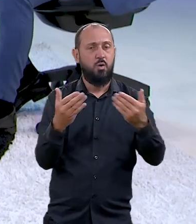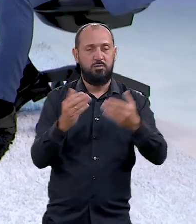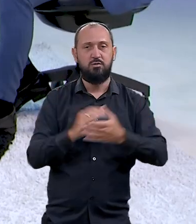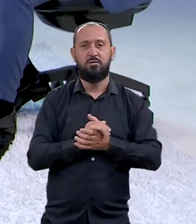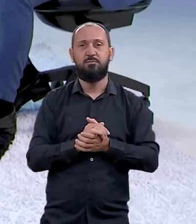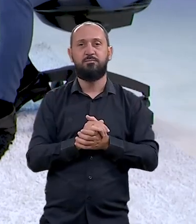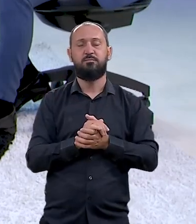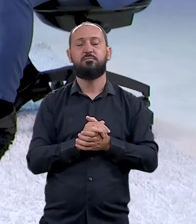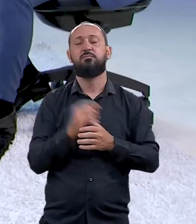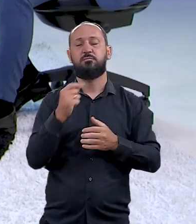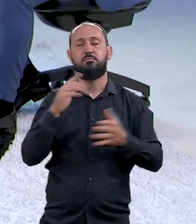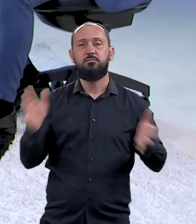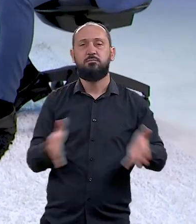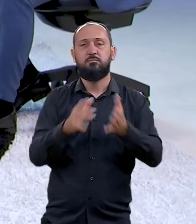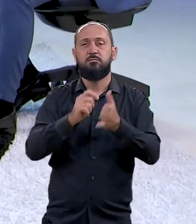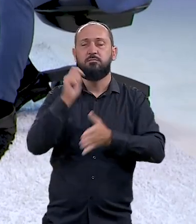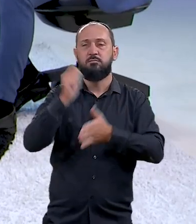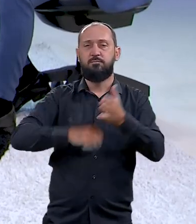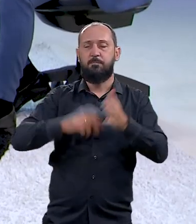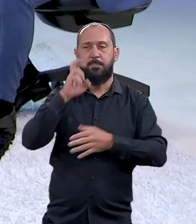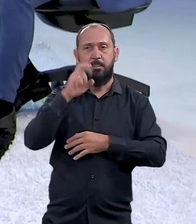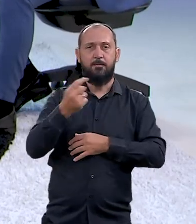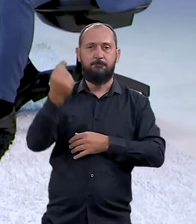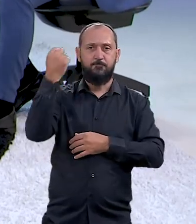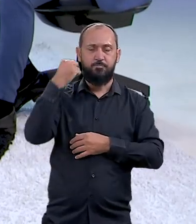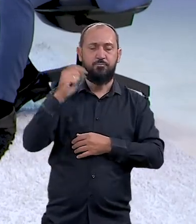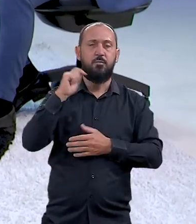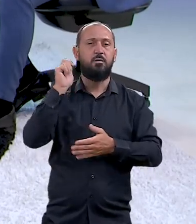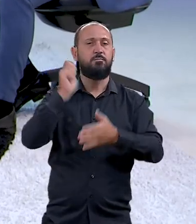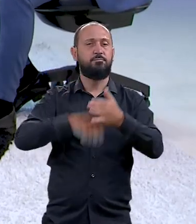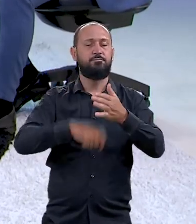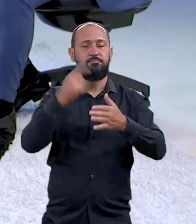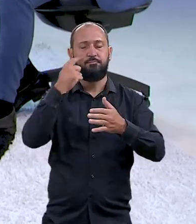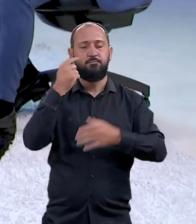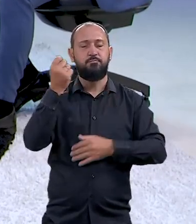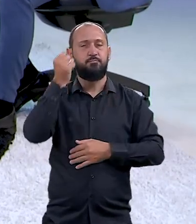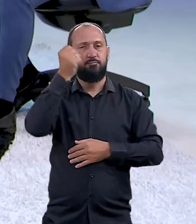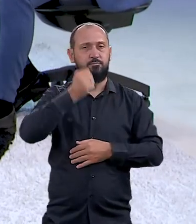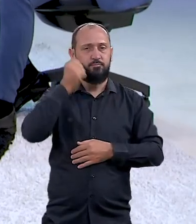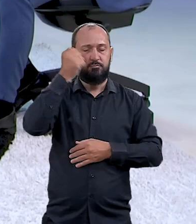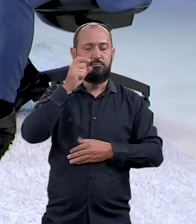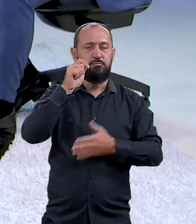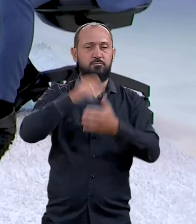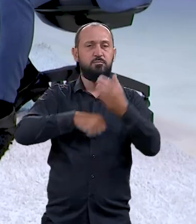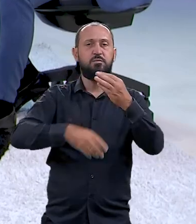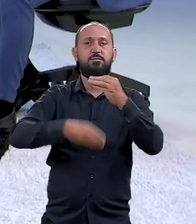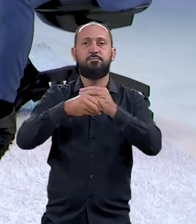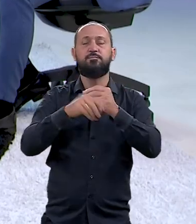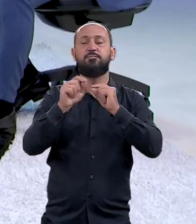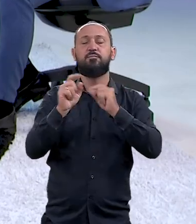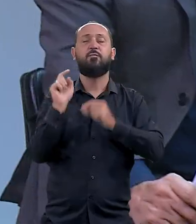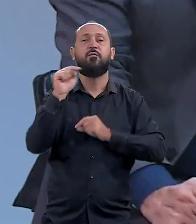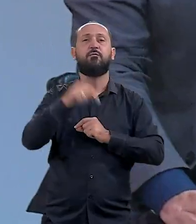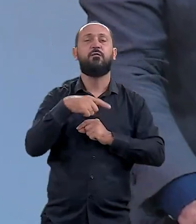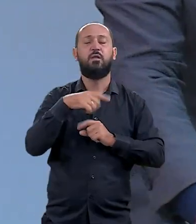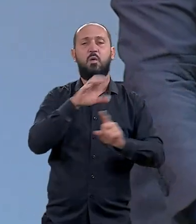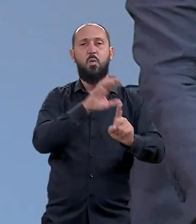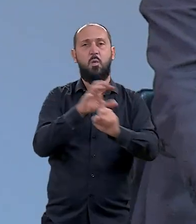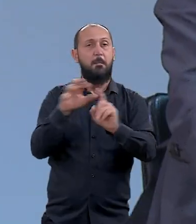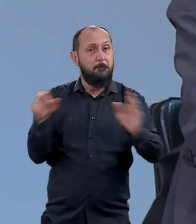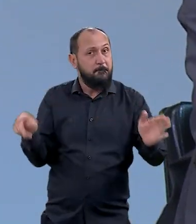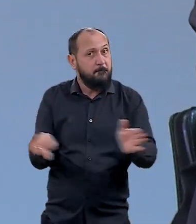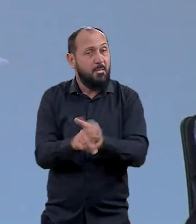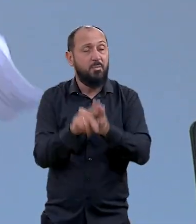estão concorrendo isoladamente. Bom saber, né? Ótimo, doutor Valeriano. E com relação aí à distribuição do fundo